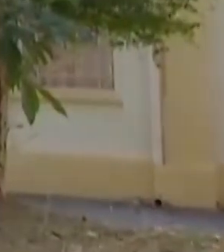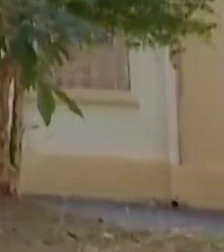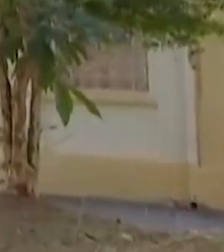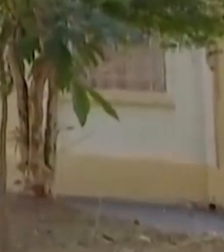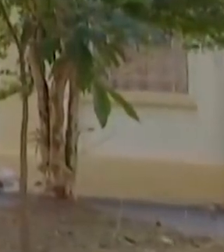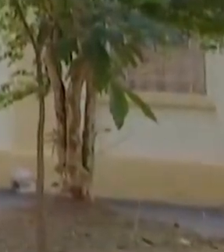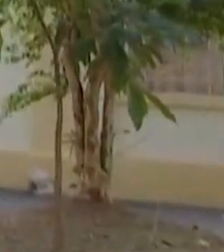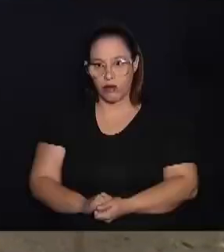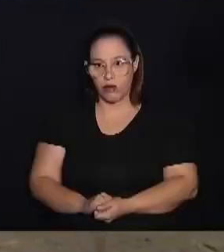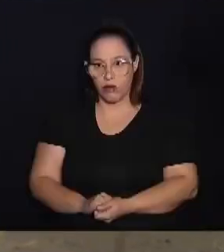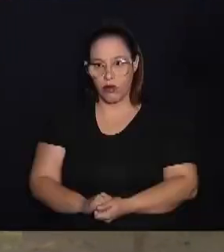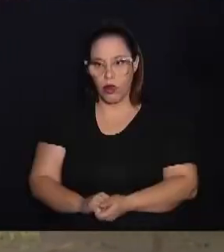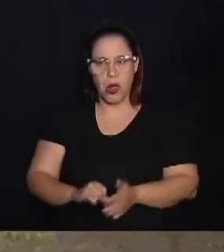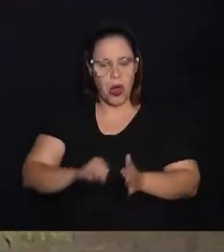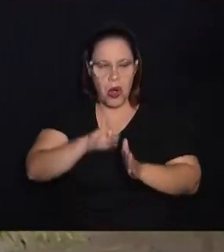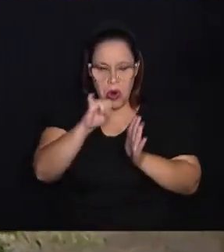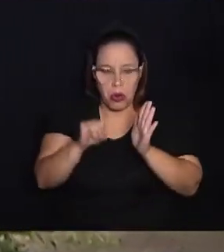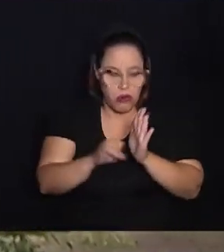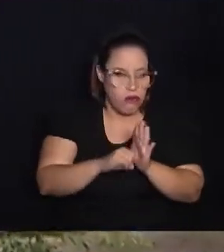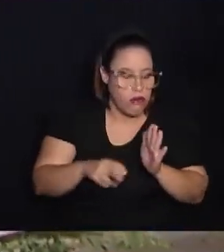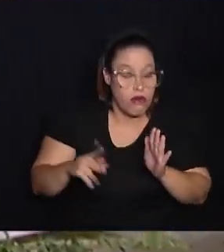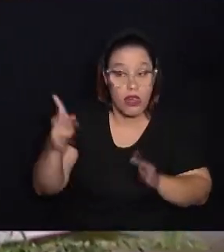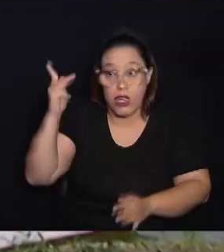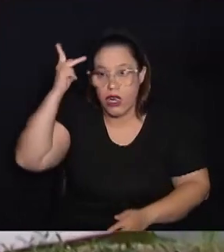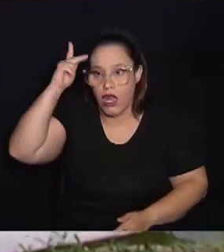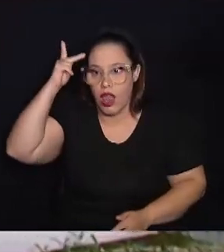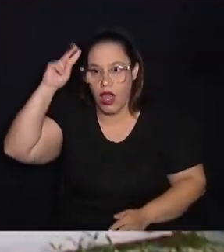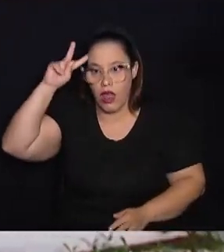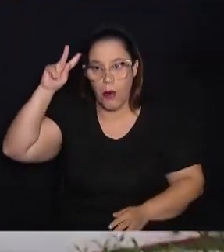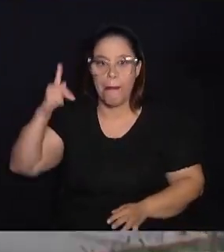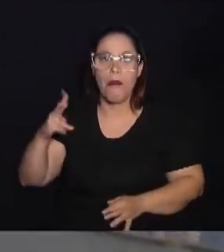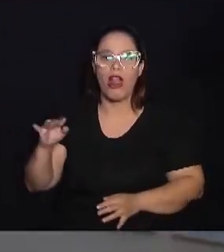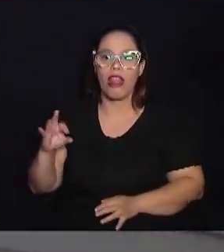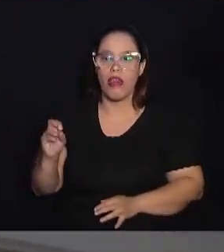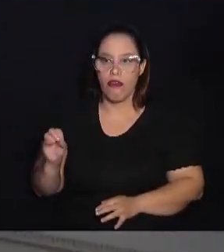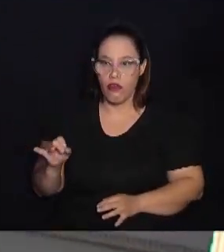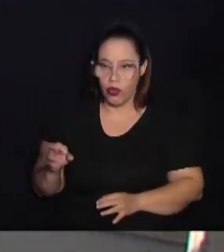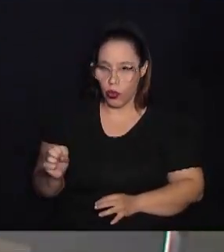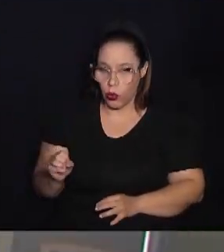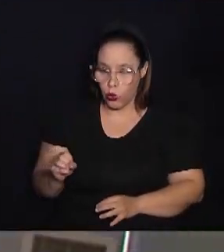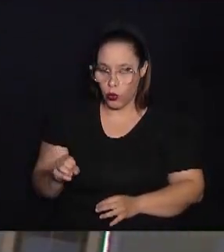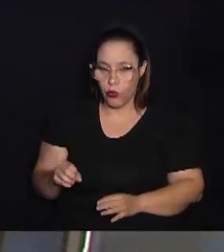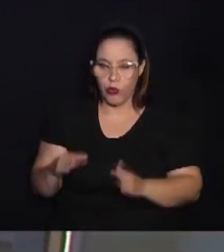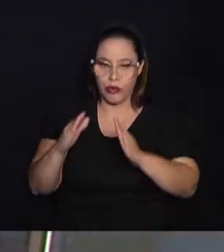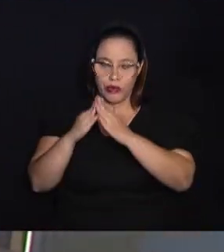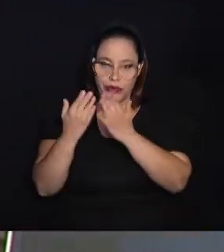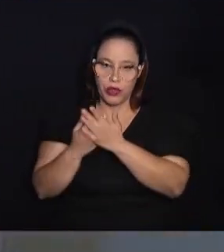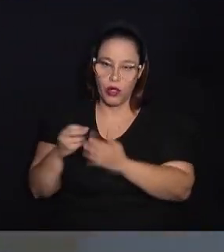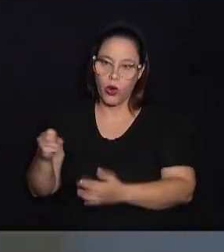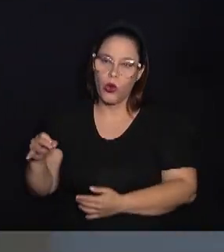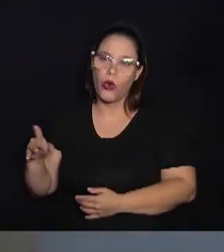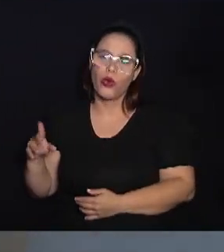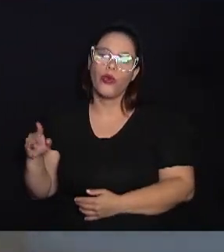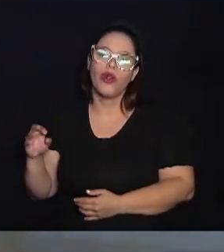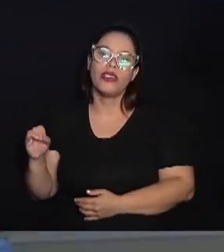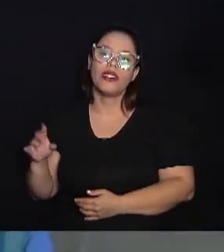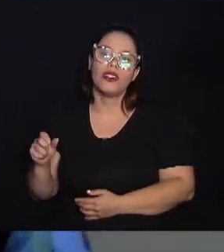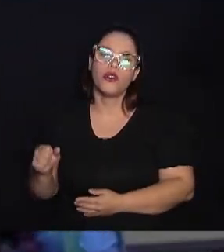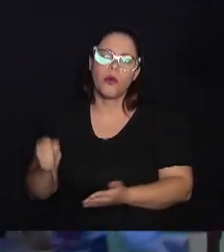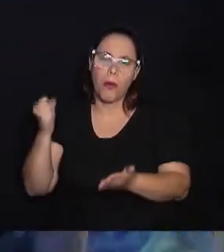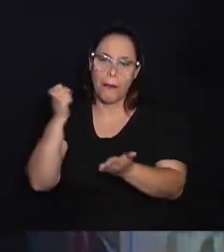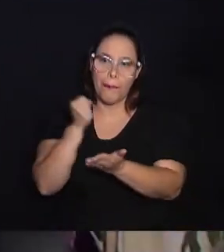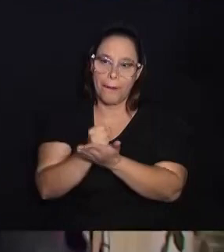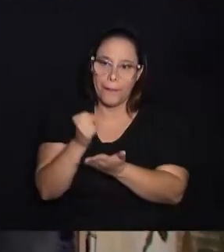Um símbolo histórico localizado no bairro Botafogo. A Escola Estadual Culto à Ciência é um